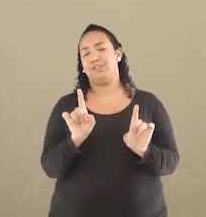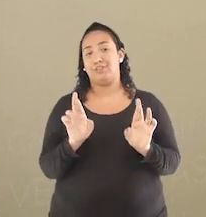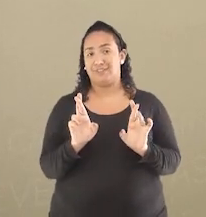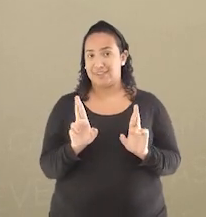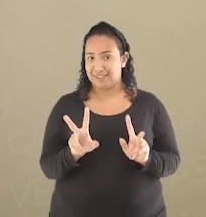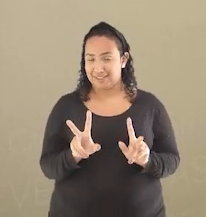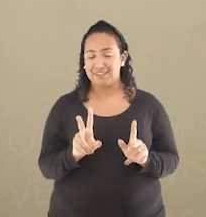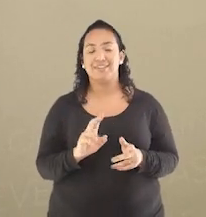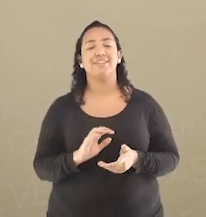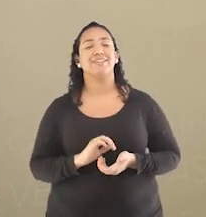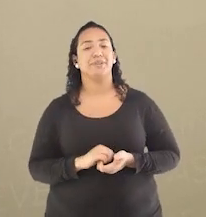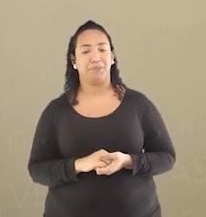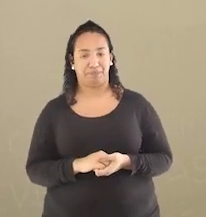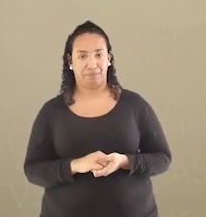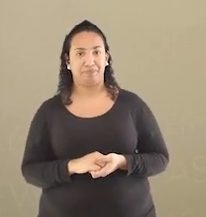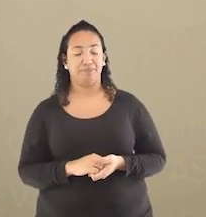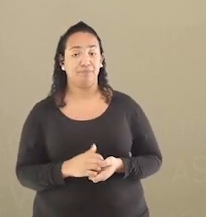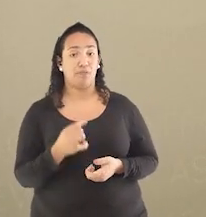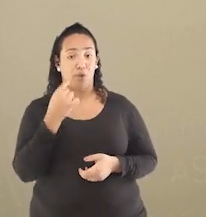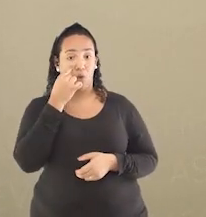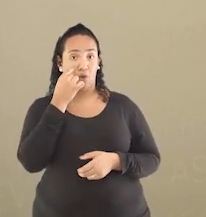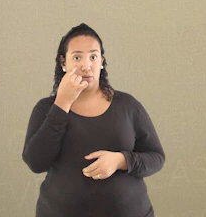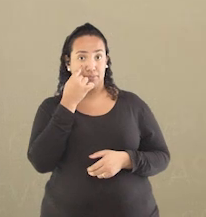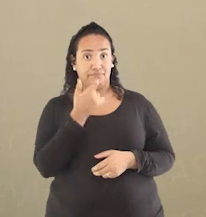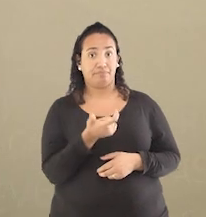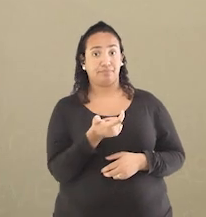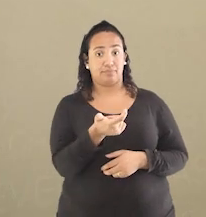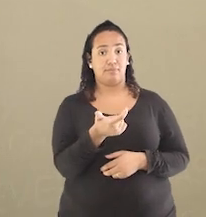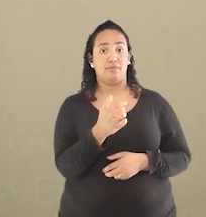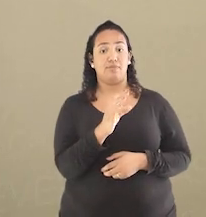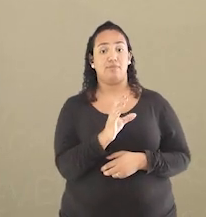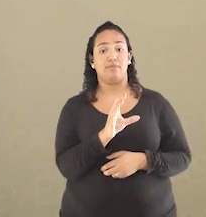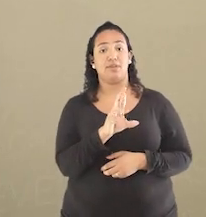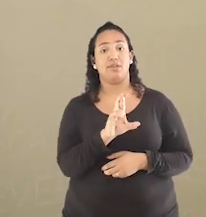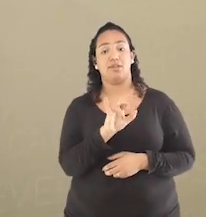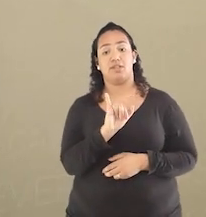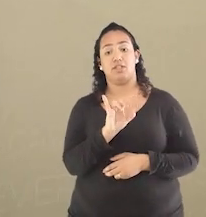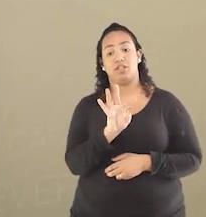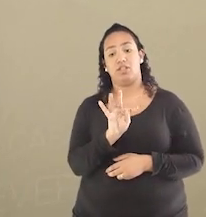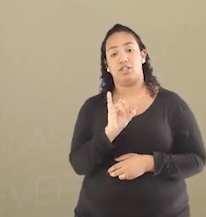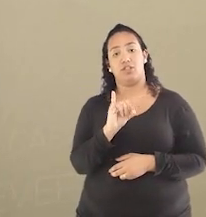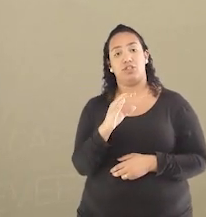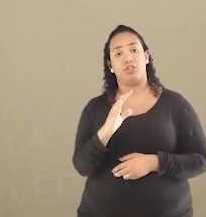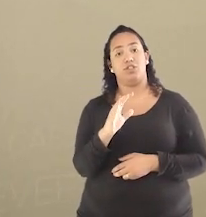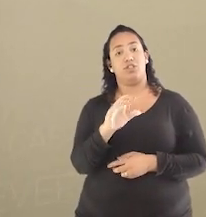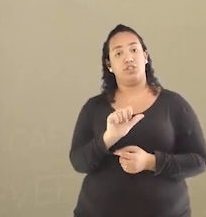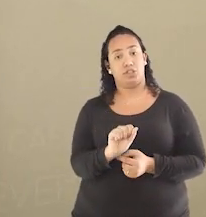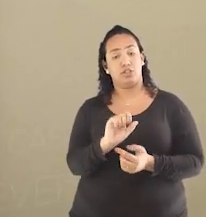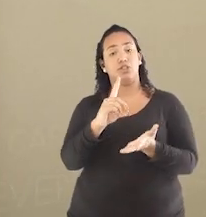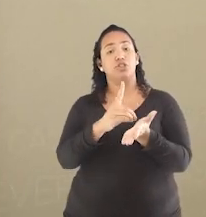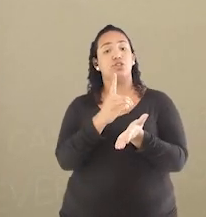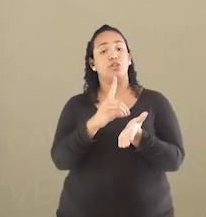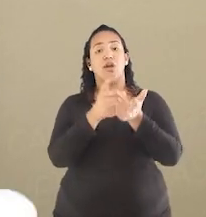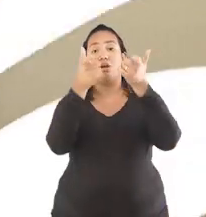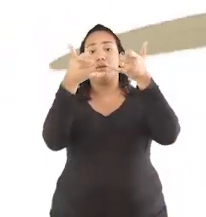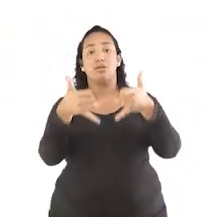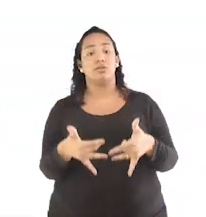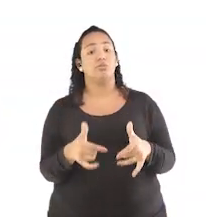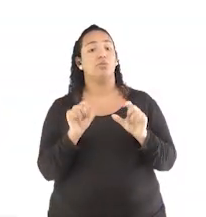aí. Veja aqui comigo o significado dessa palavra de acordo com o dicionário